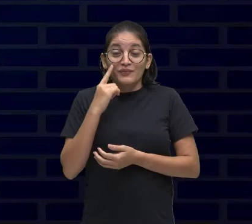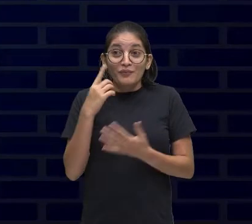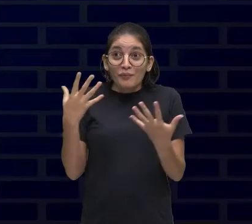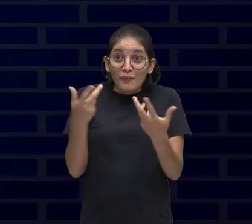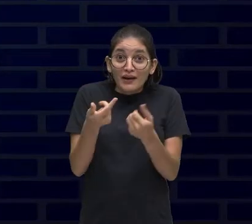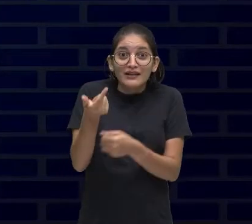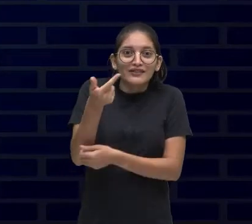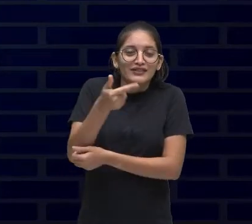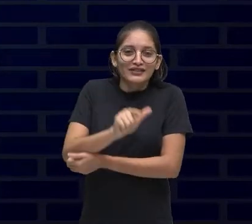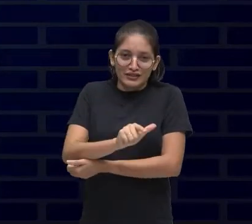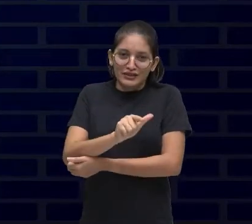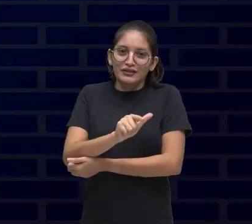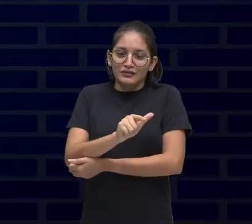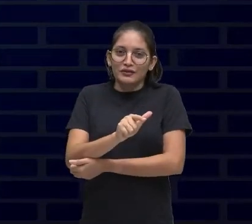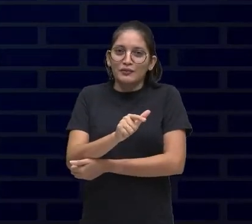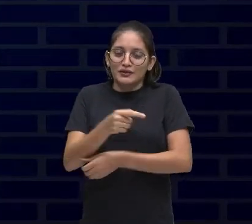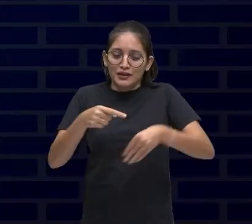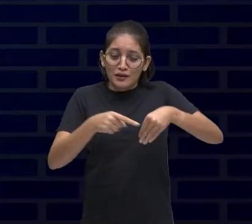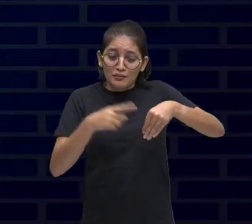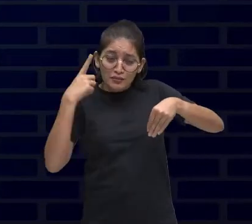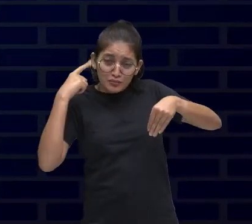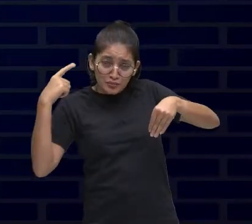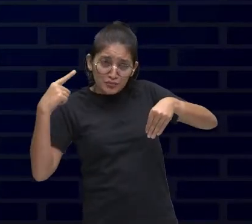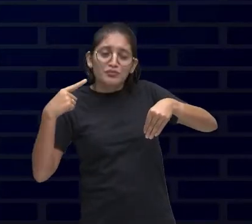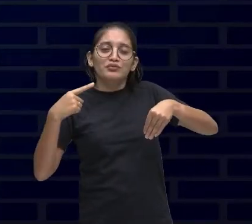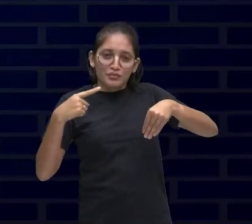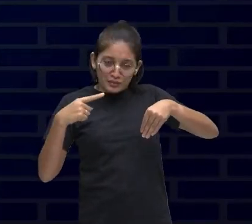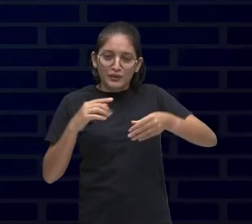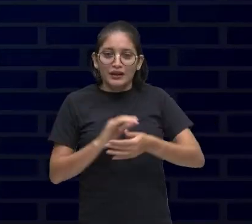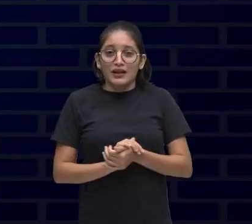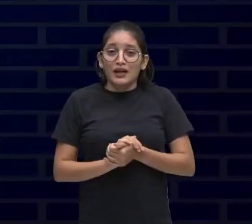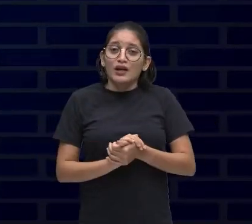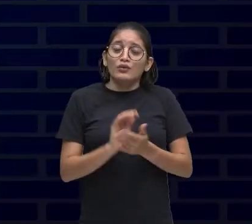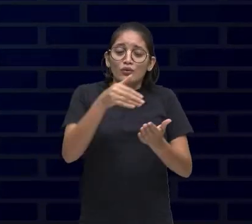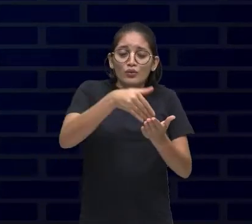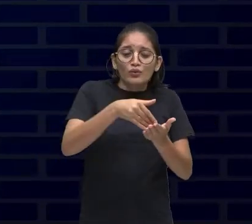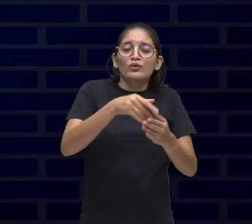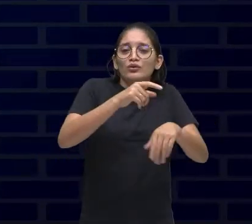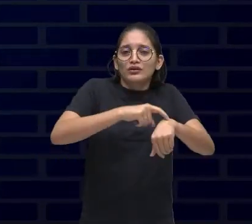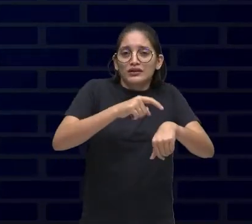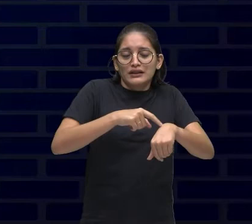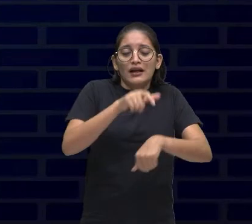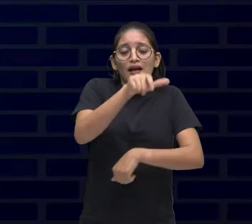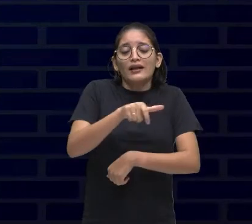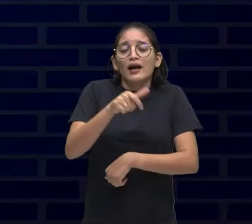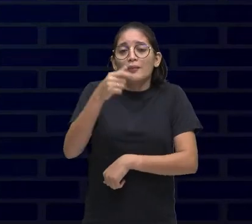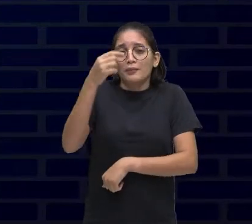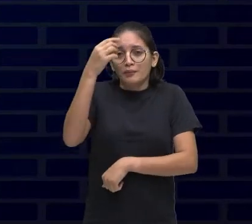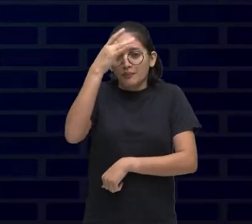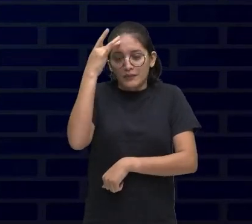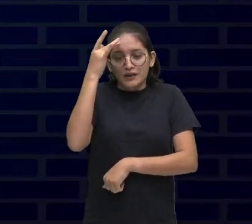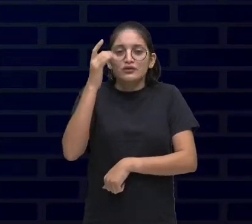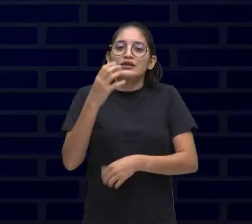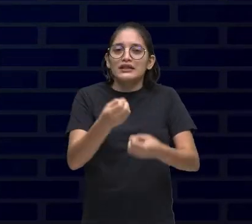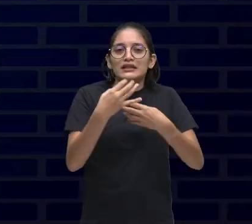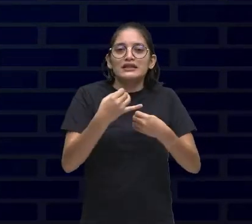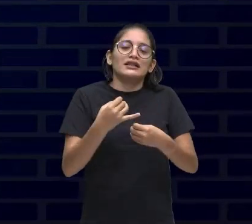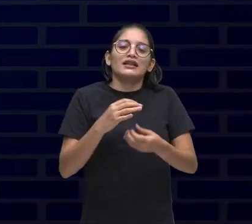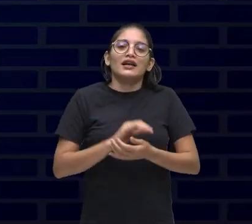maravilha, tocou o sinal, lá vem o último tempo daquele professor que ensina o verbo to